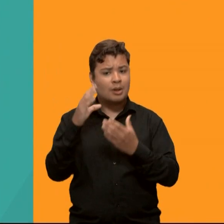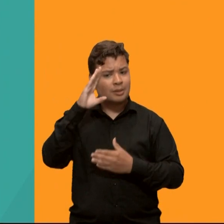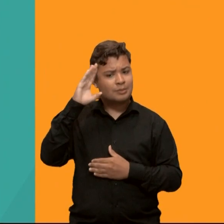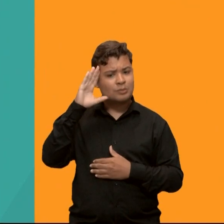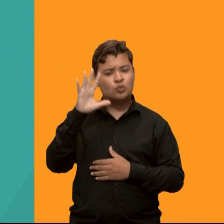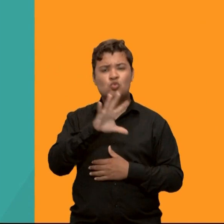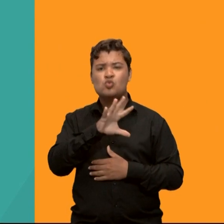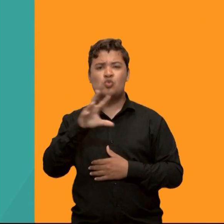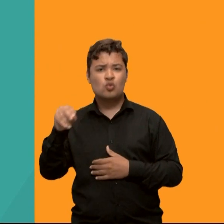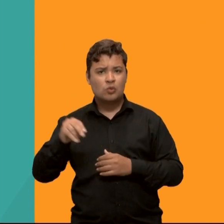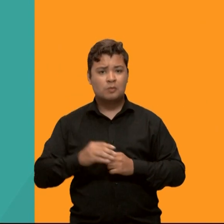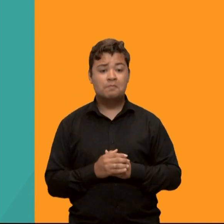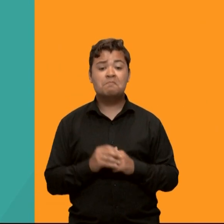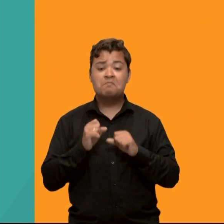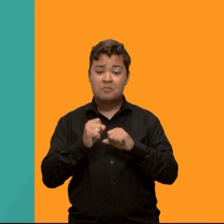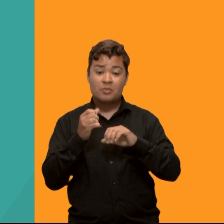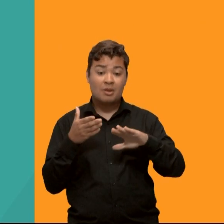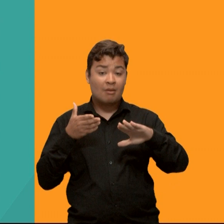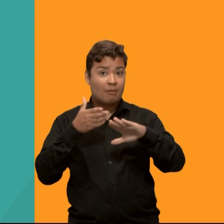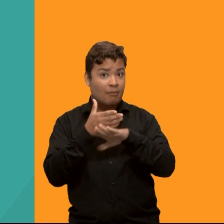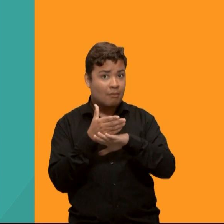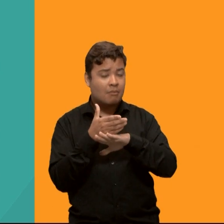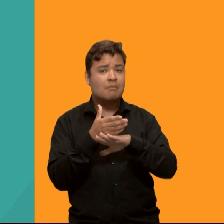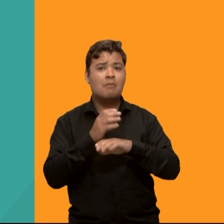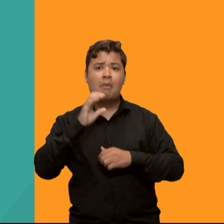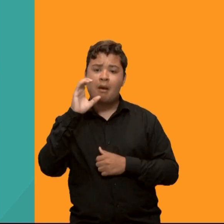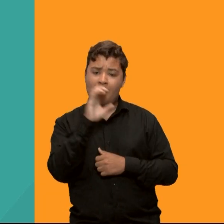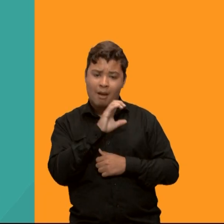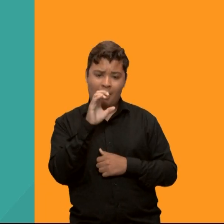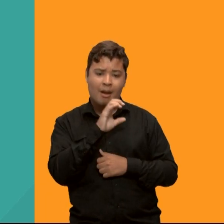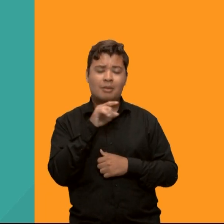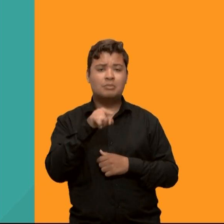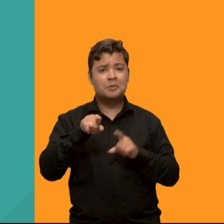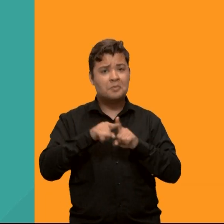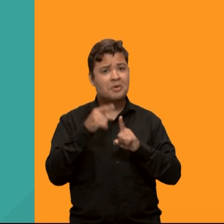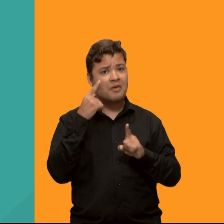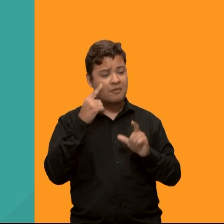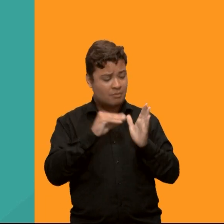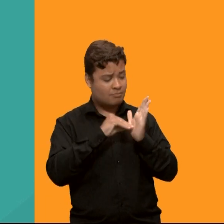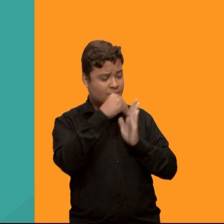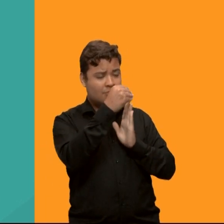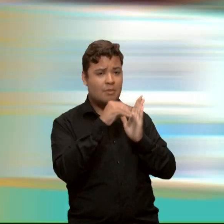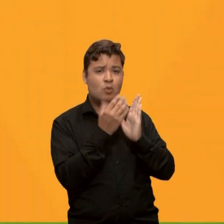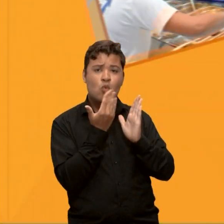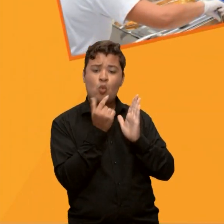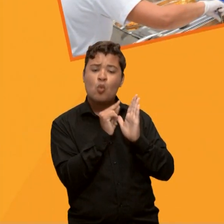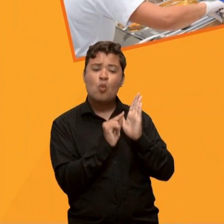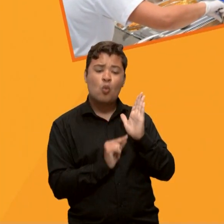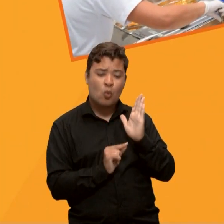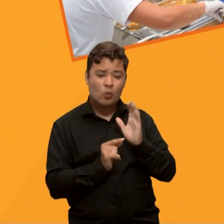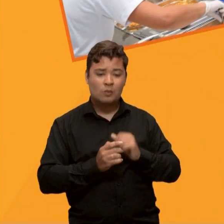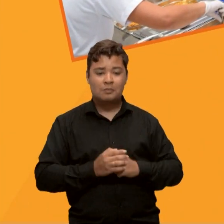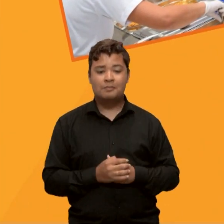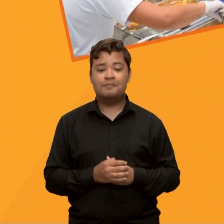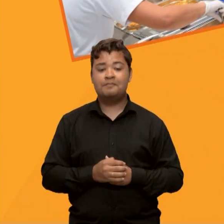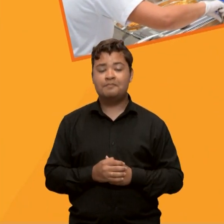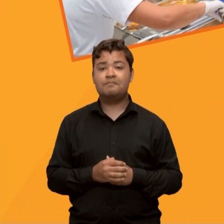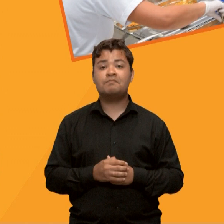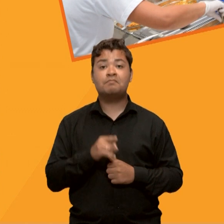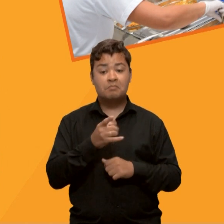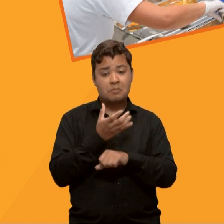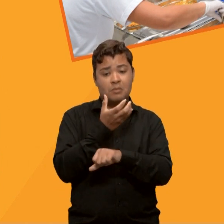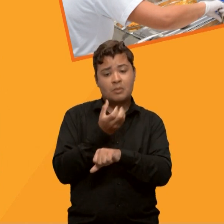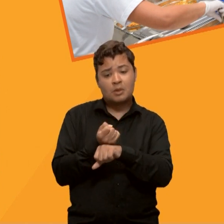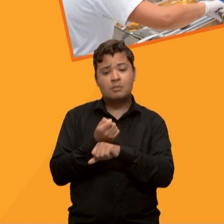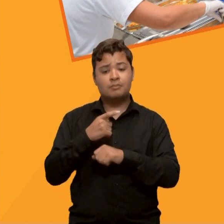ele é possível agilizar a entrada no restaurante, visualizar o cardápio semanal e avaliar as refeições. A instalação pode ser feita por